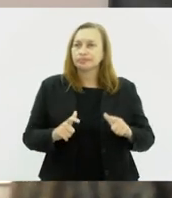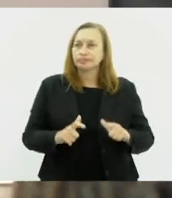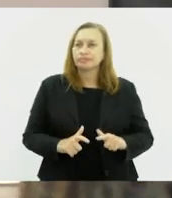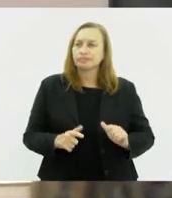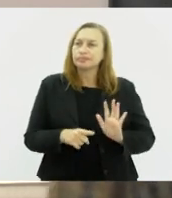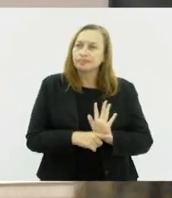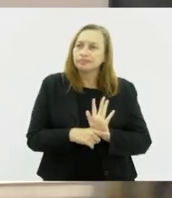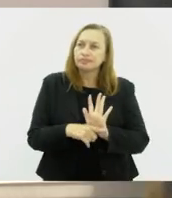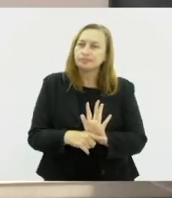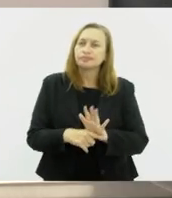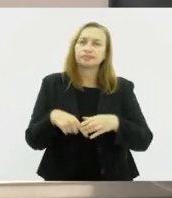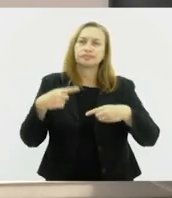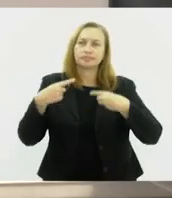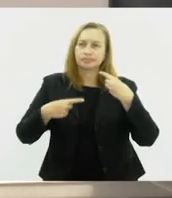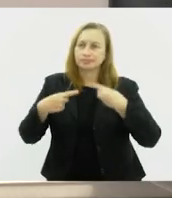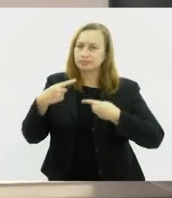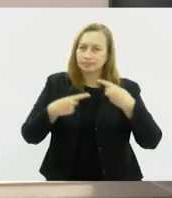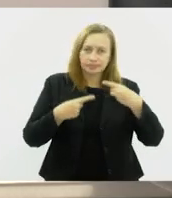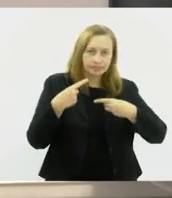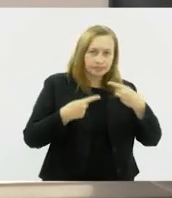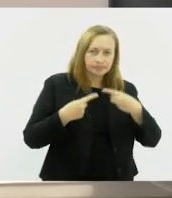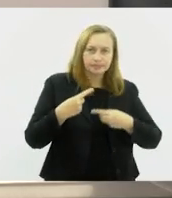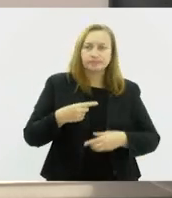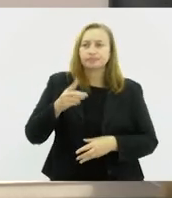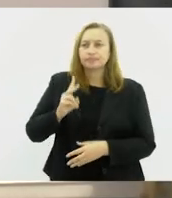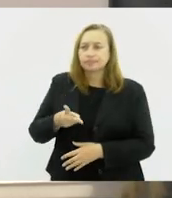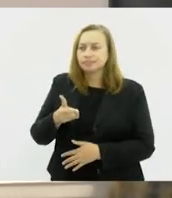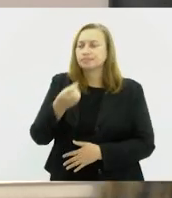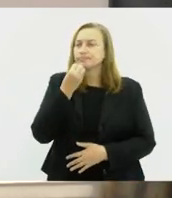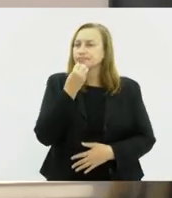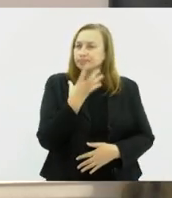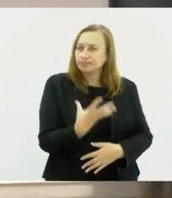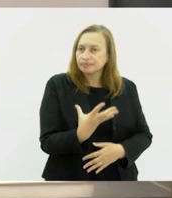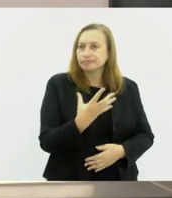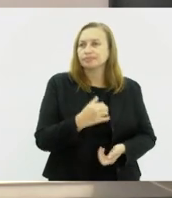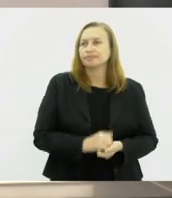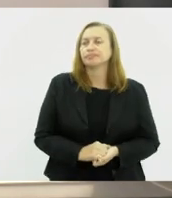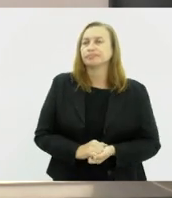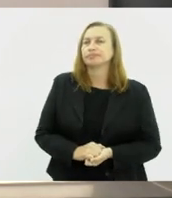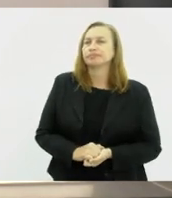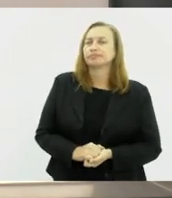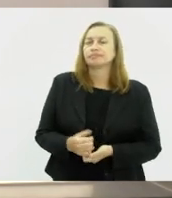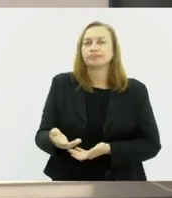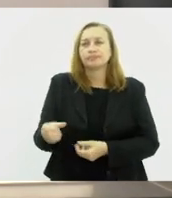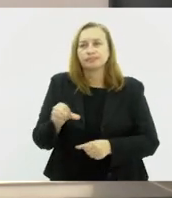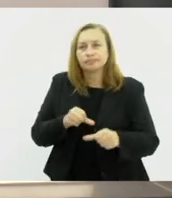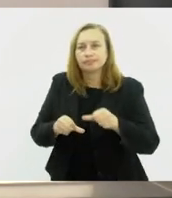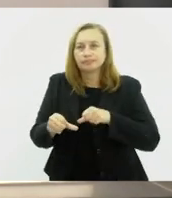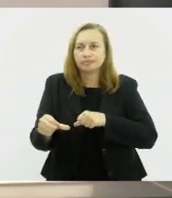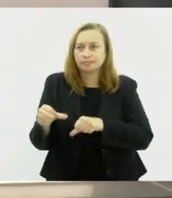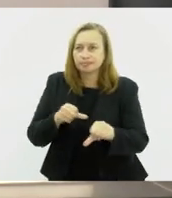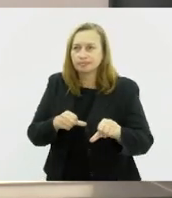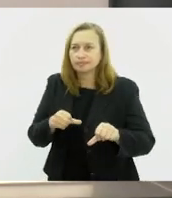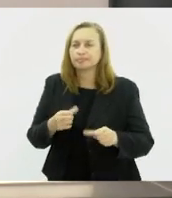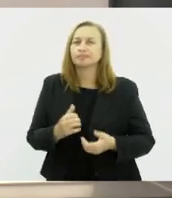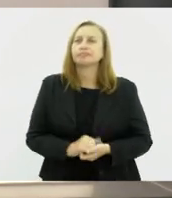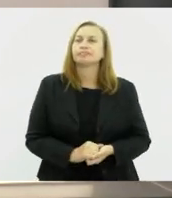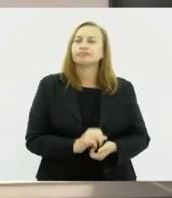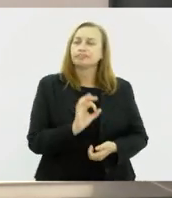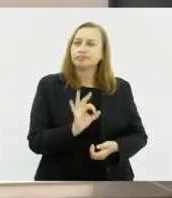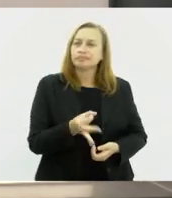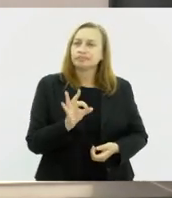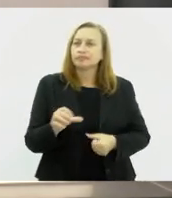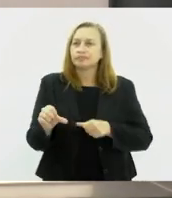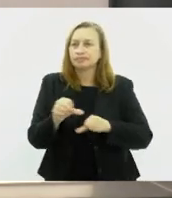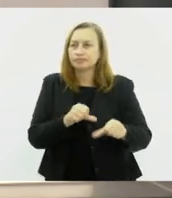contribuindo com o debate É sempre um prazer estar aqui fazendo essa troca e e é de fato uma